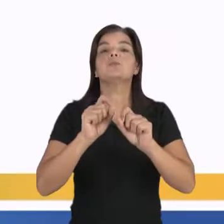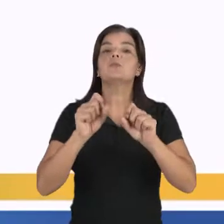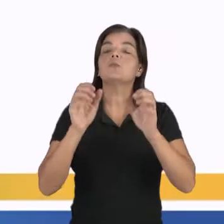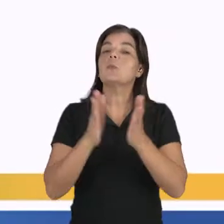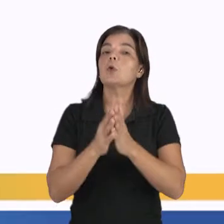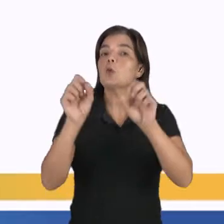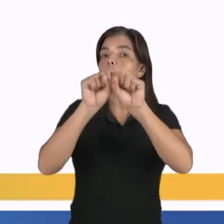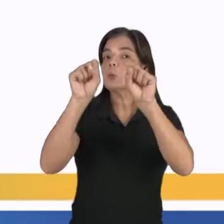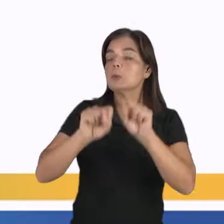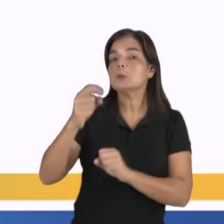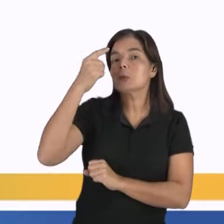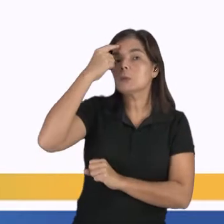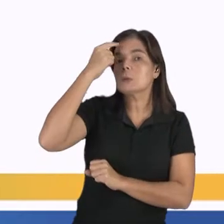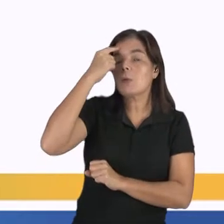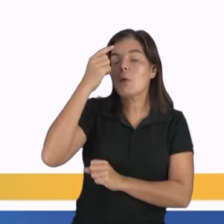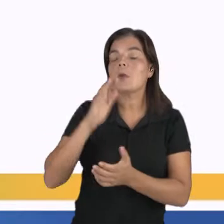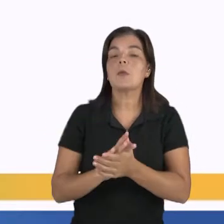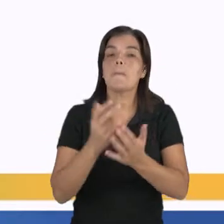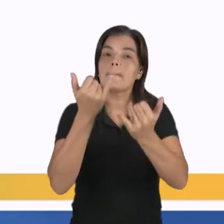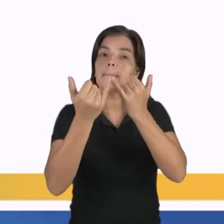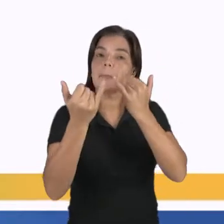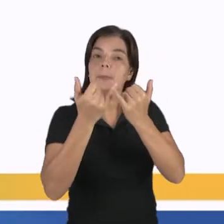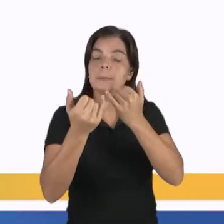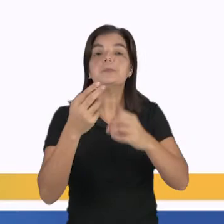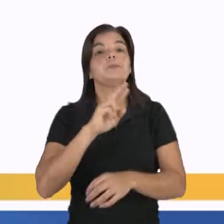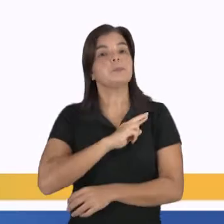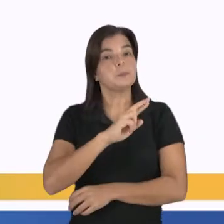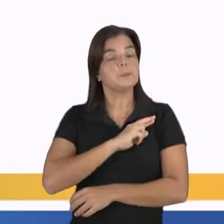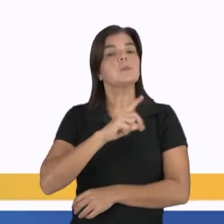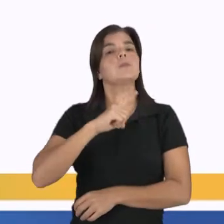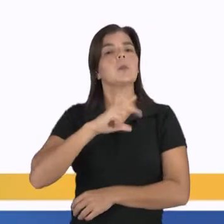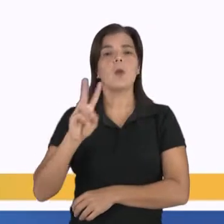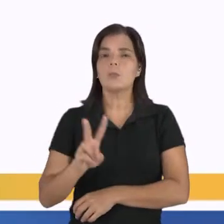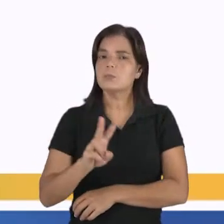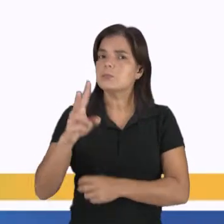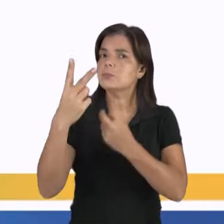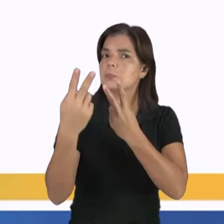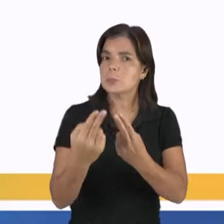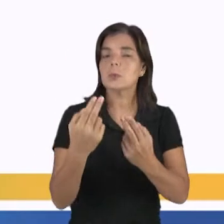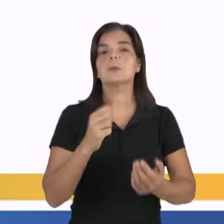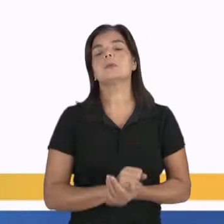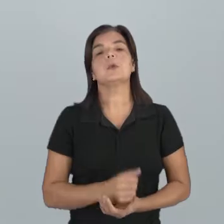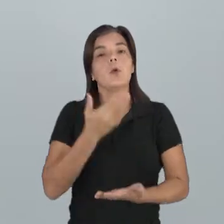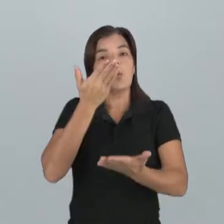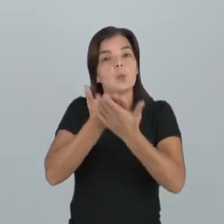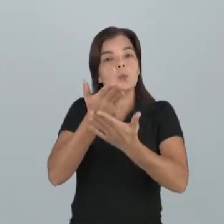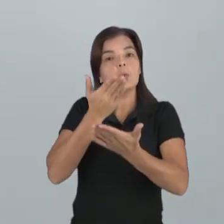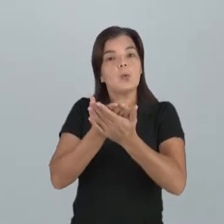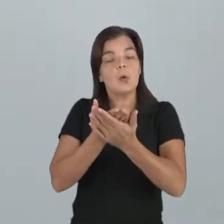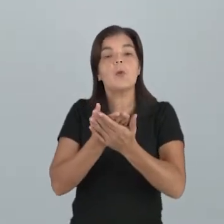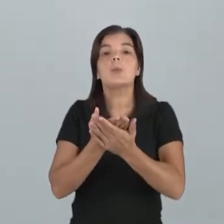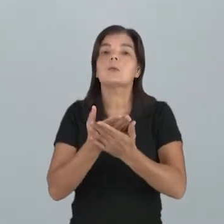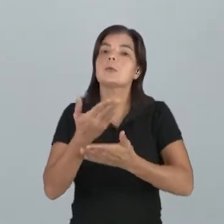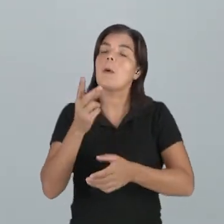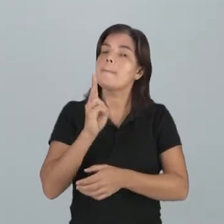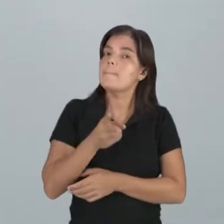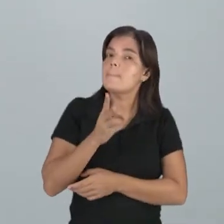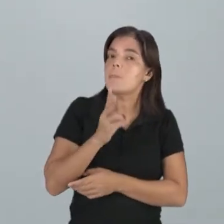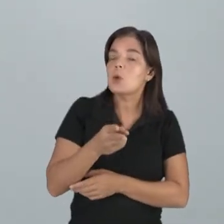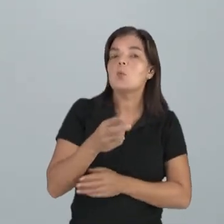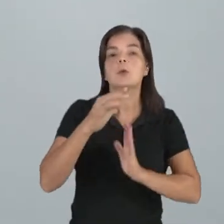de sentido formalmente idênticos. As religiões têm o mesmo valor. Então, ela vai estudar com as